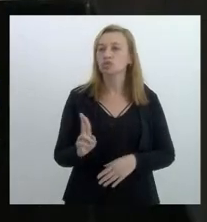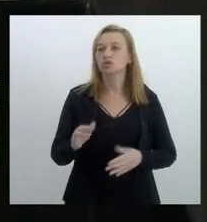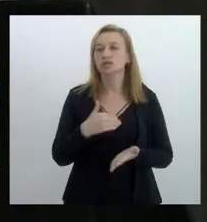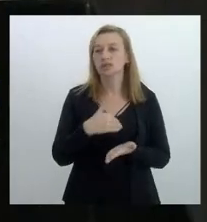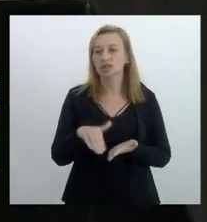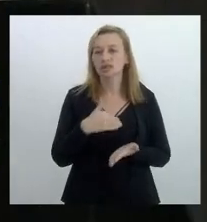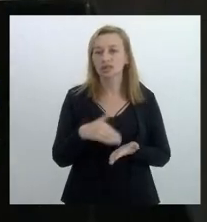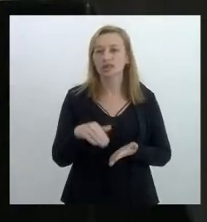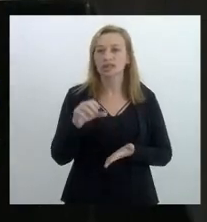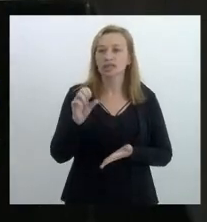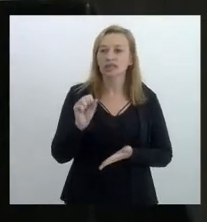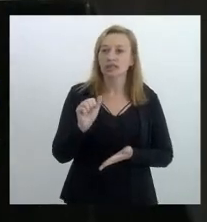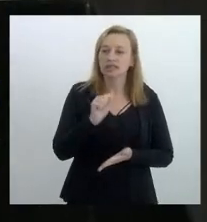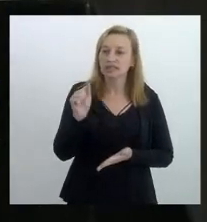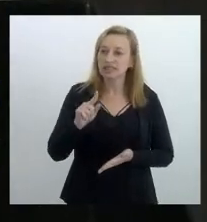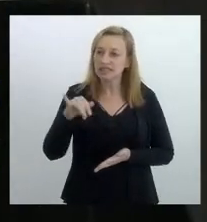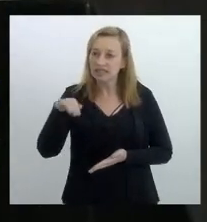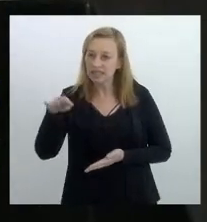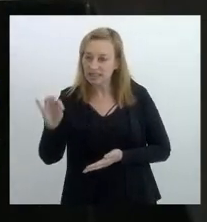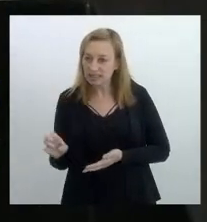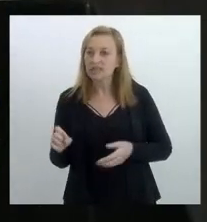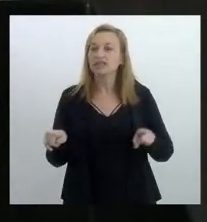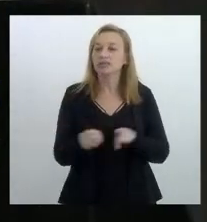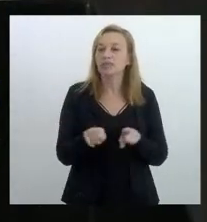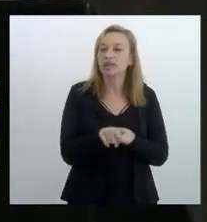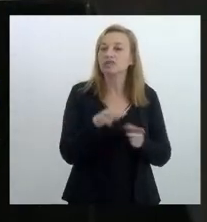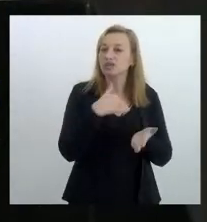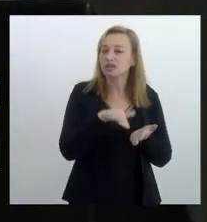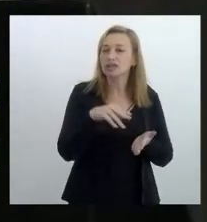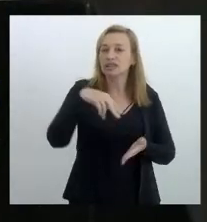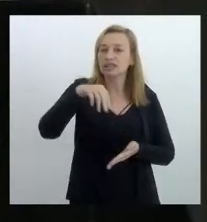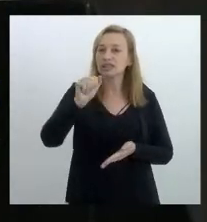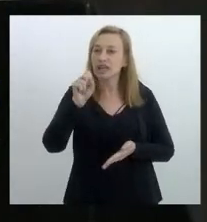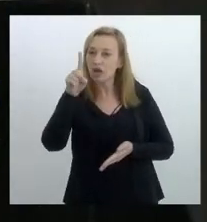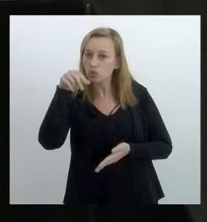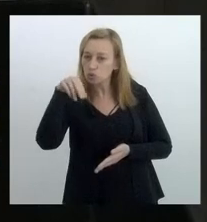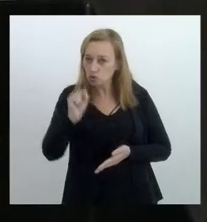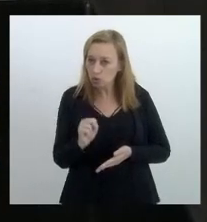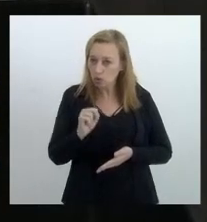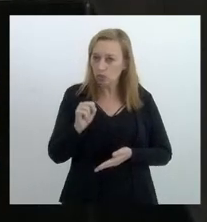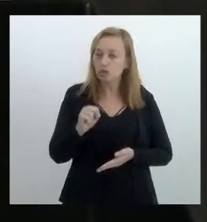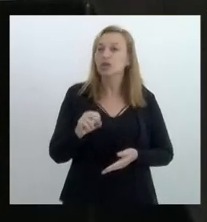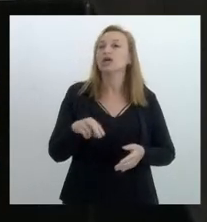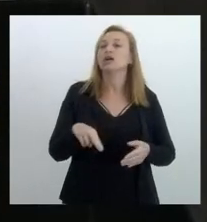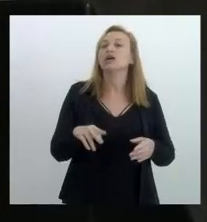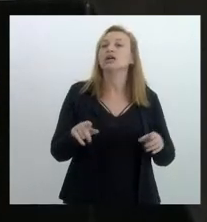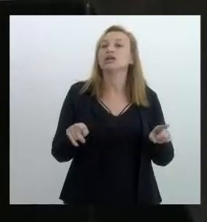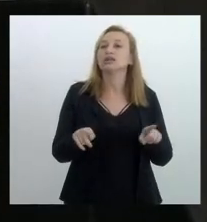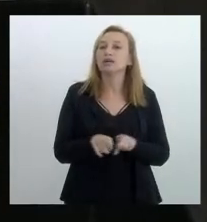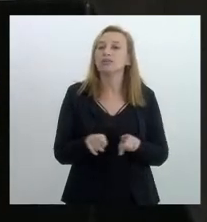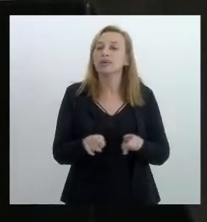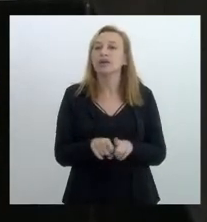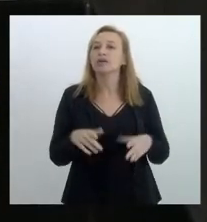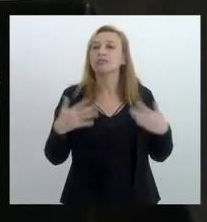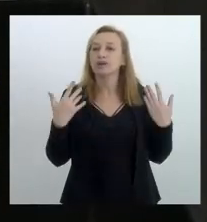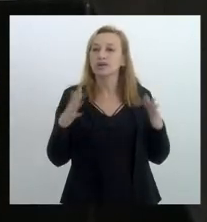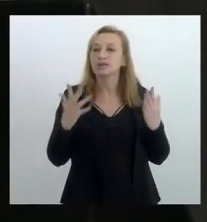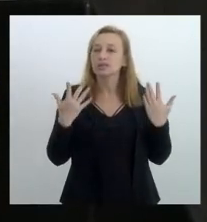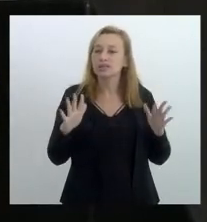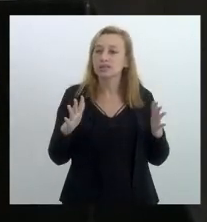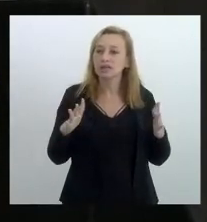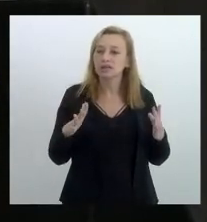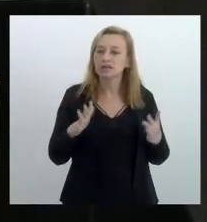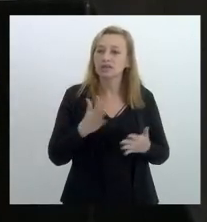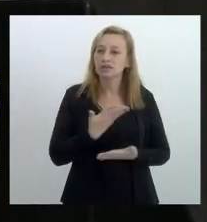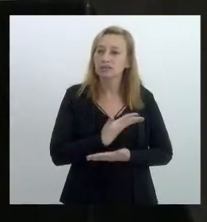secretário Zanitti, do secretário Nelson Rocha, e também saudar aqui de modo muito fraterno a